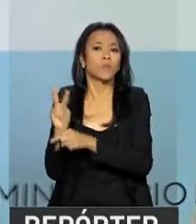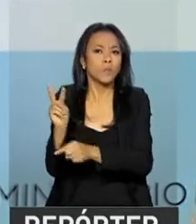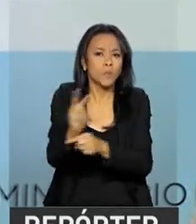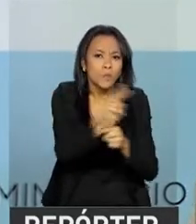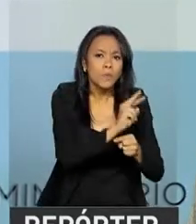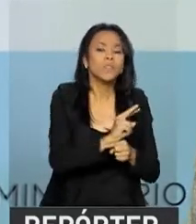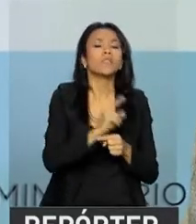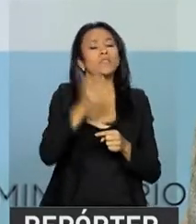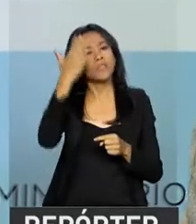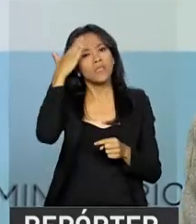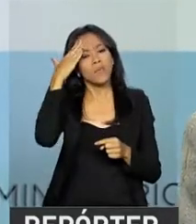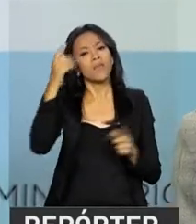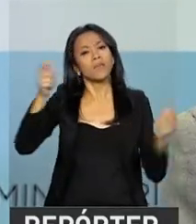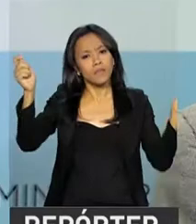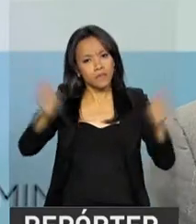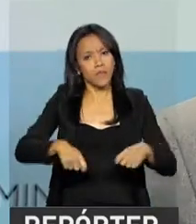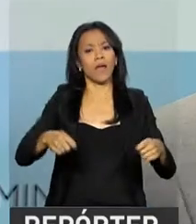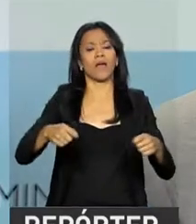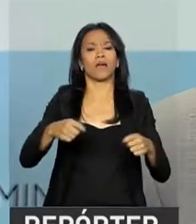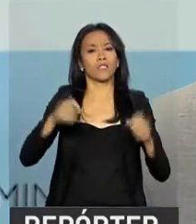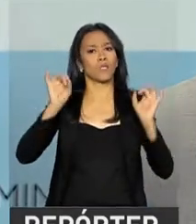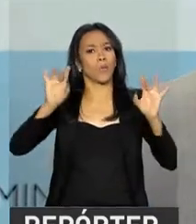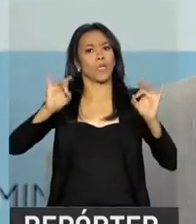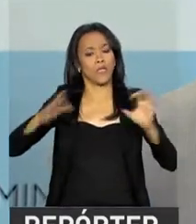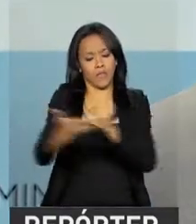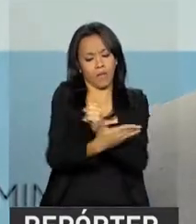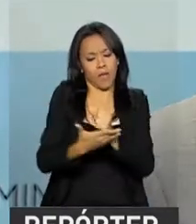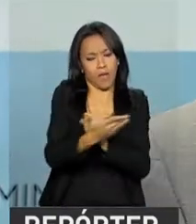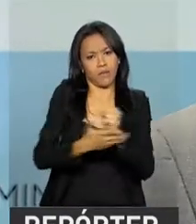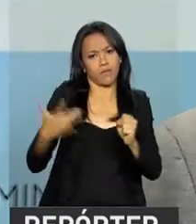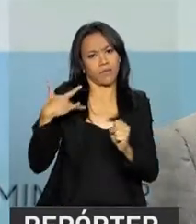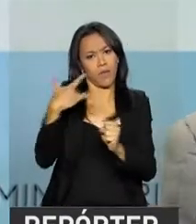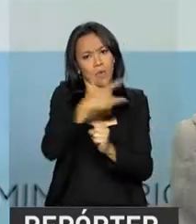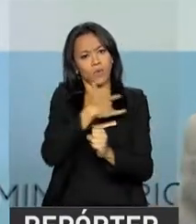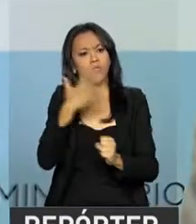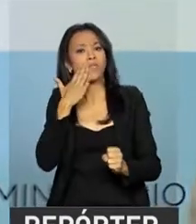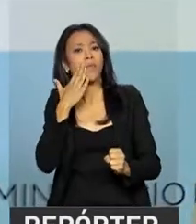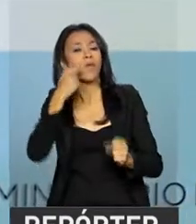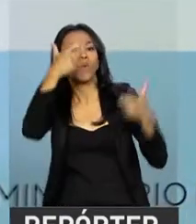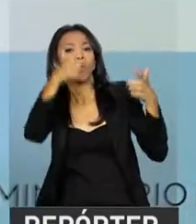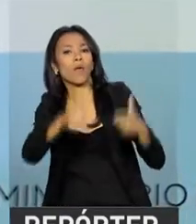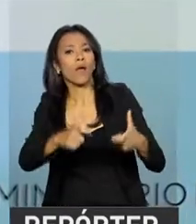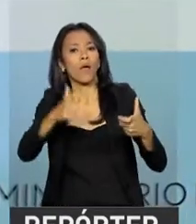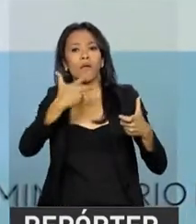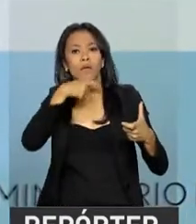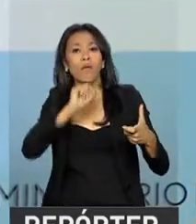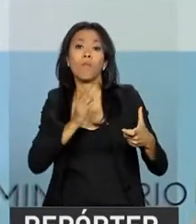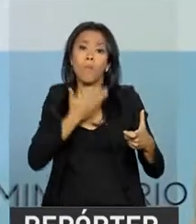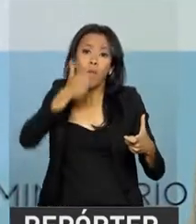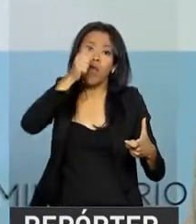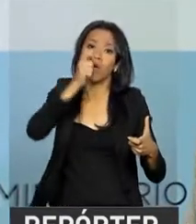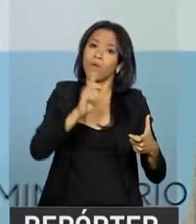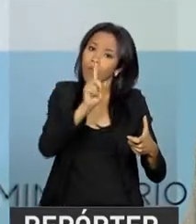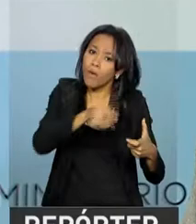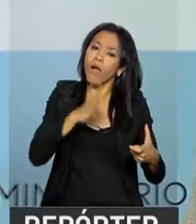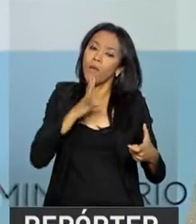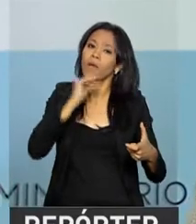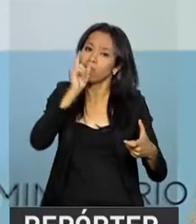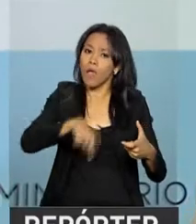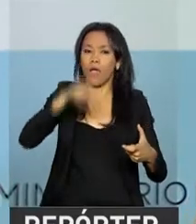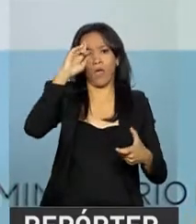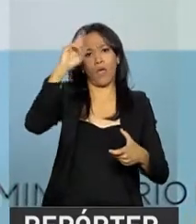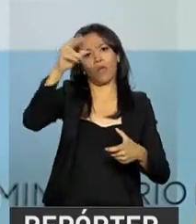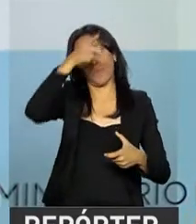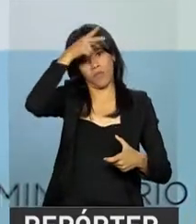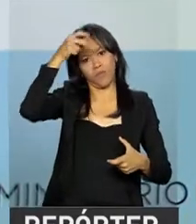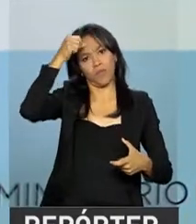que é possível também fazer atenção básica de qualidade considerando a realidade local que quem conhece melhor o gestor municipal isso